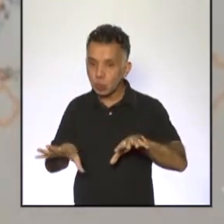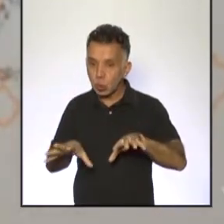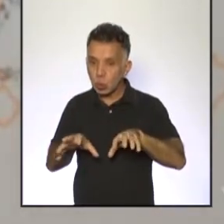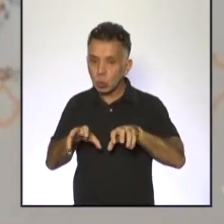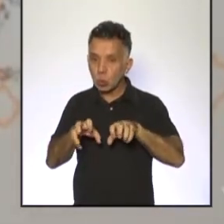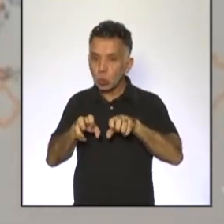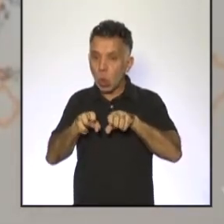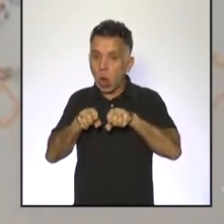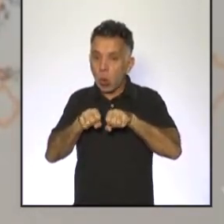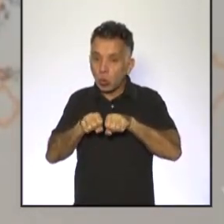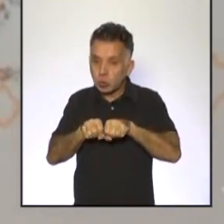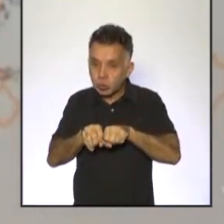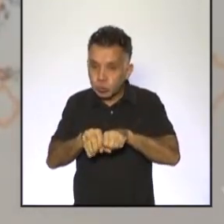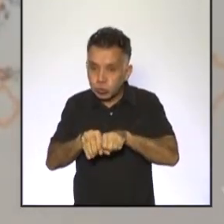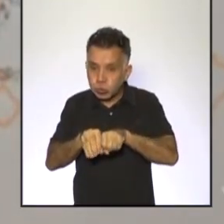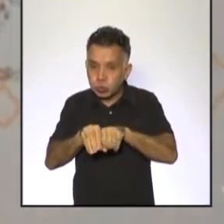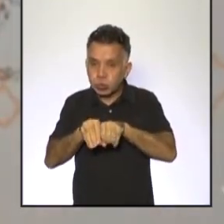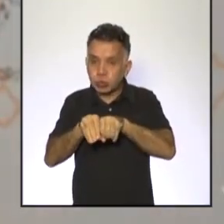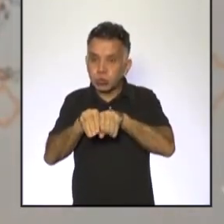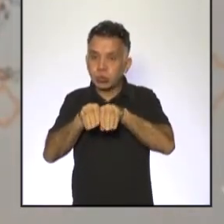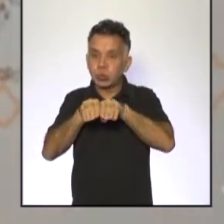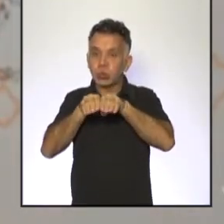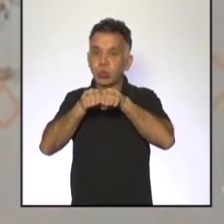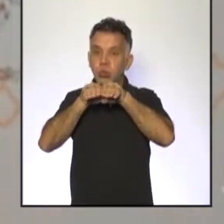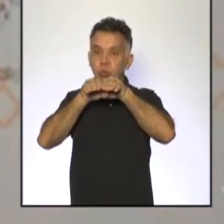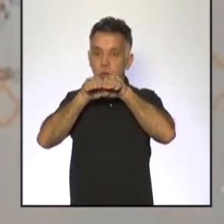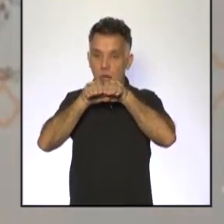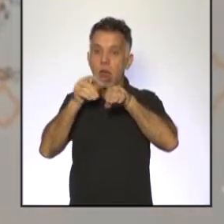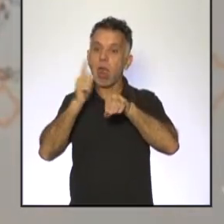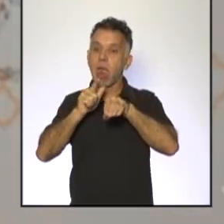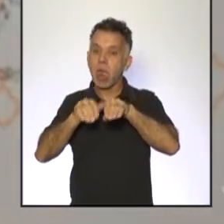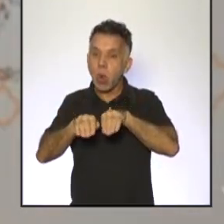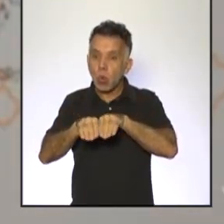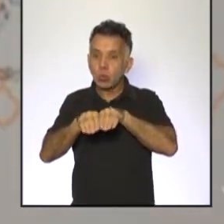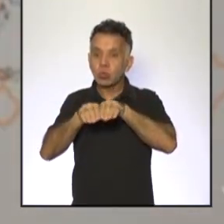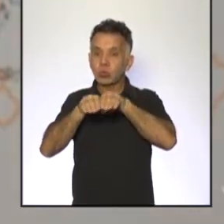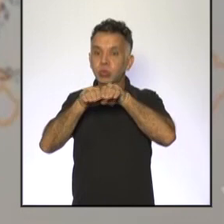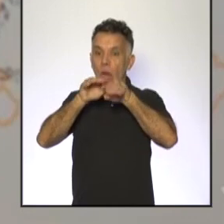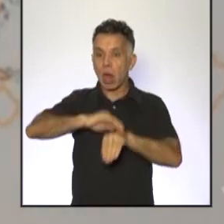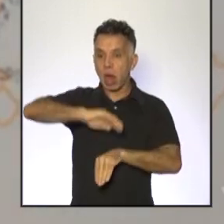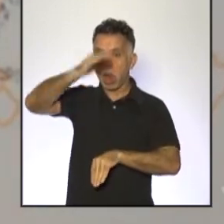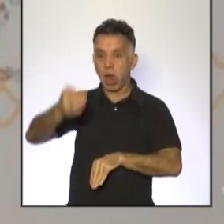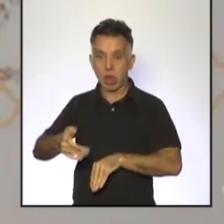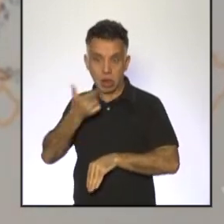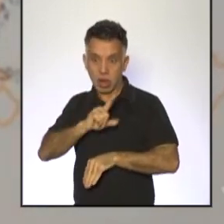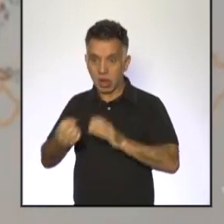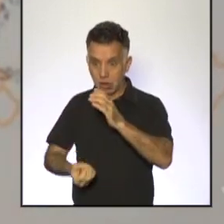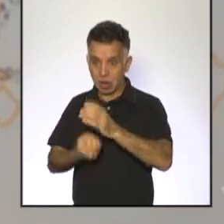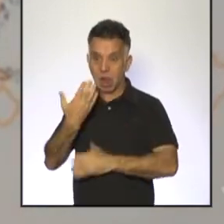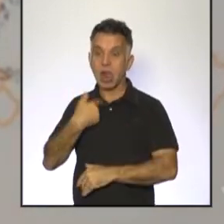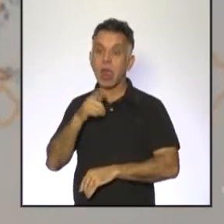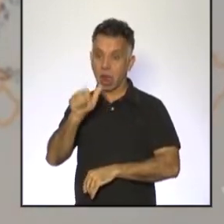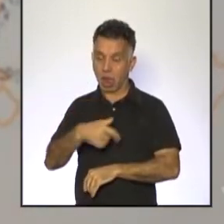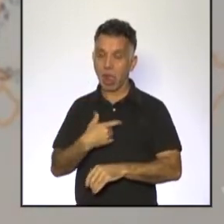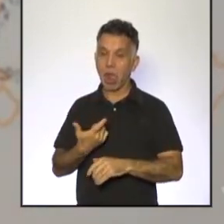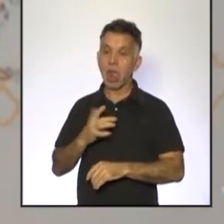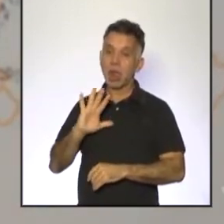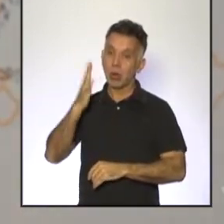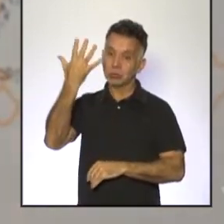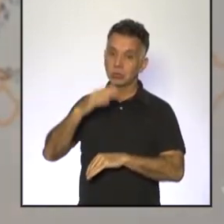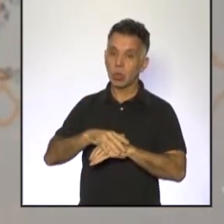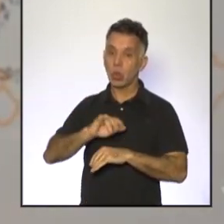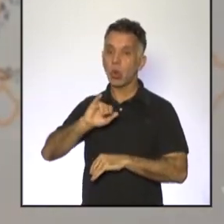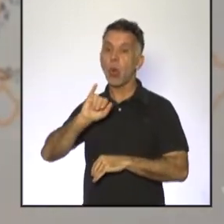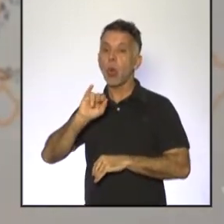acrescer juntas e é o grande exemplo de formação da Cordilheira do Himalaia, beleza? Eu vou abrir para